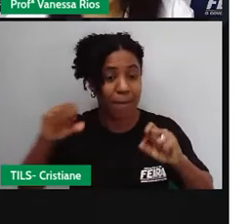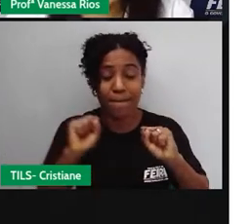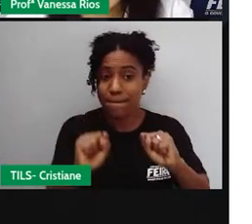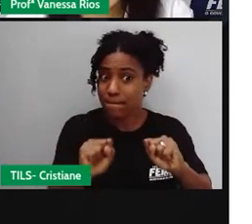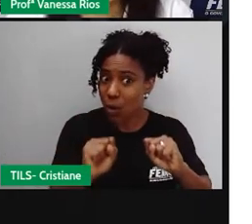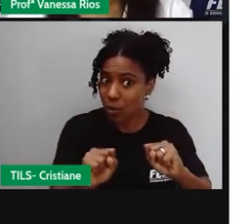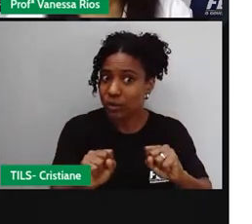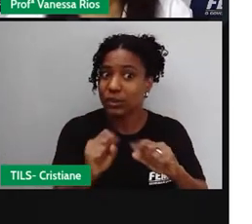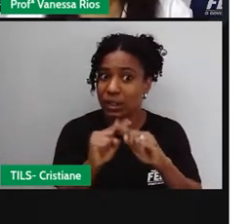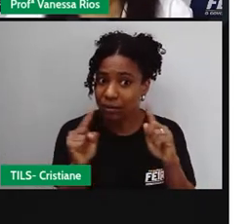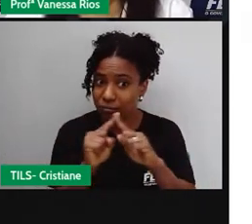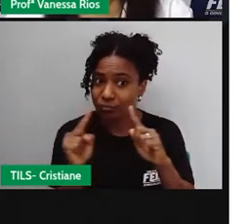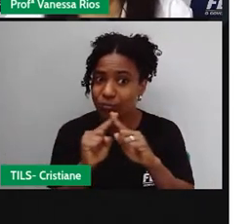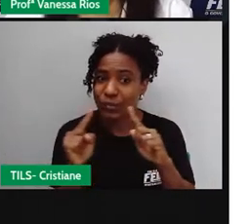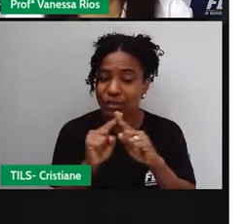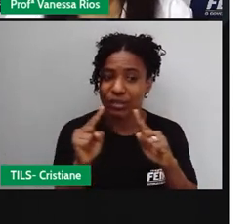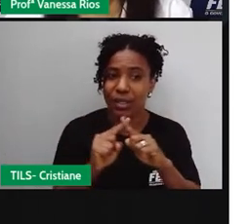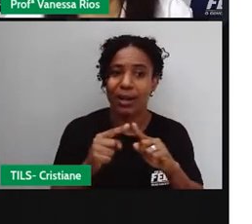problemas sociais, né?